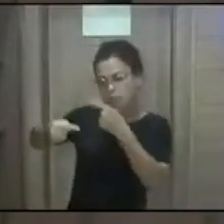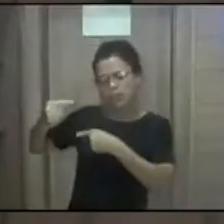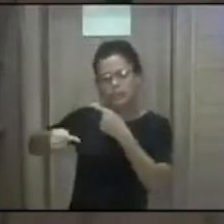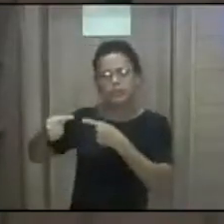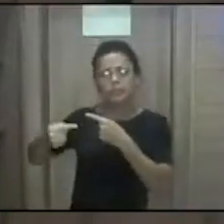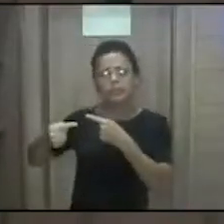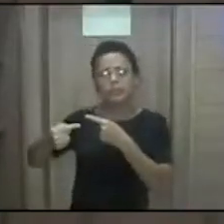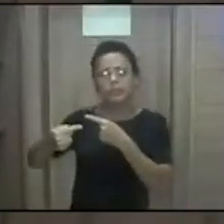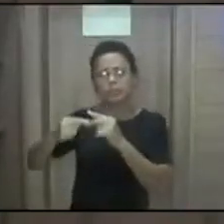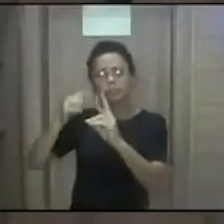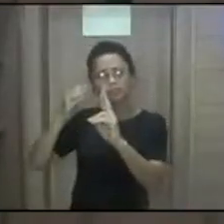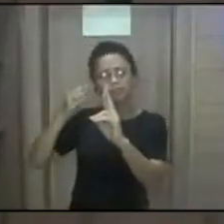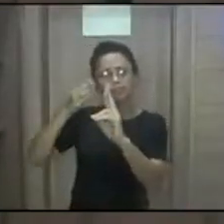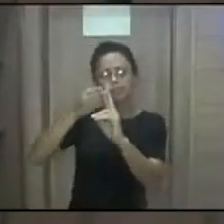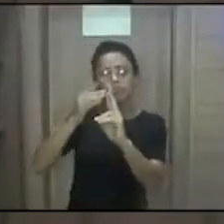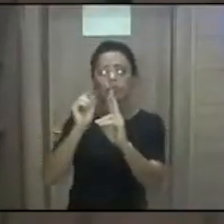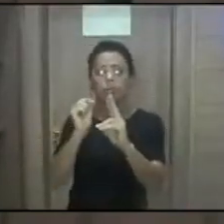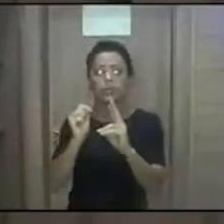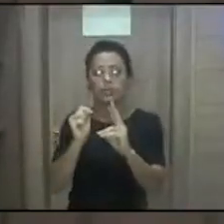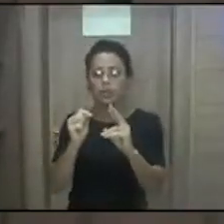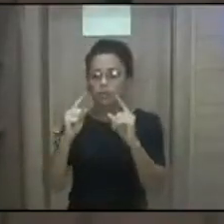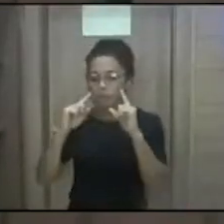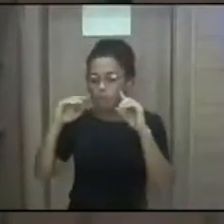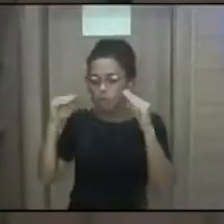reflete uma odontologia para pobres,